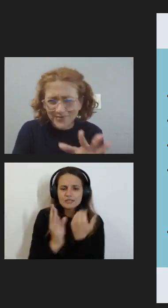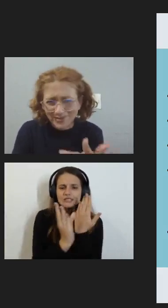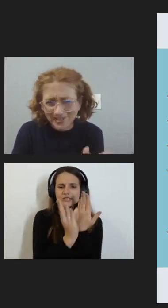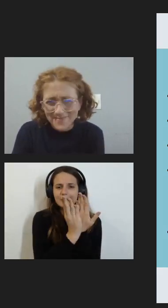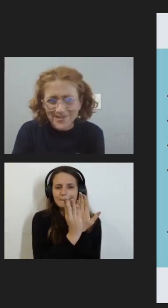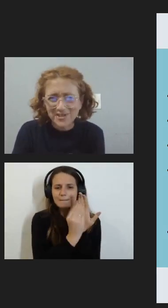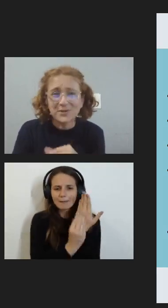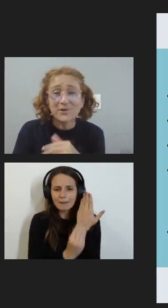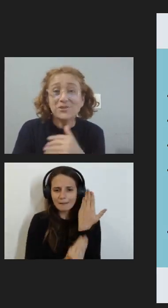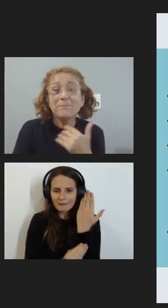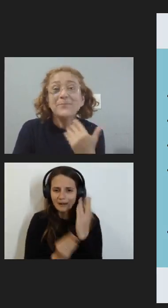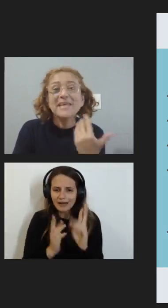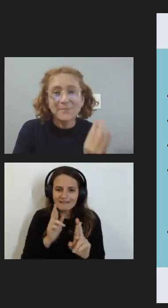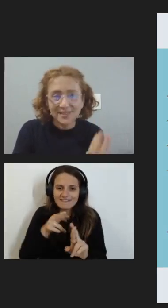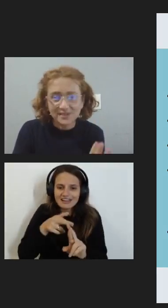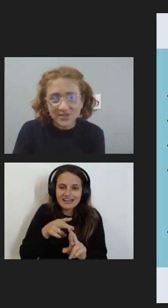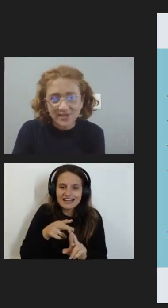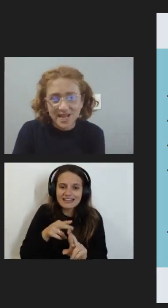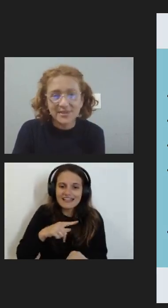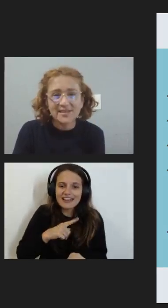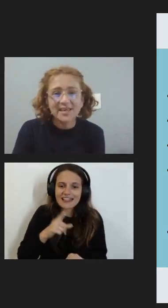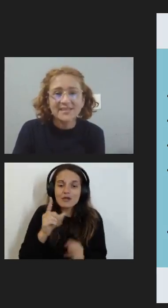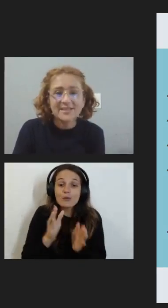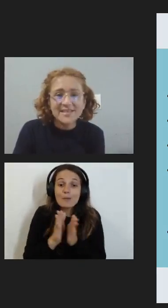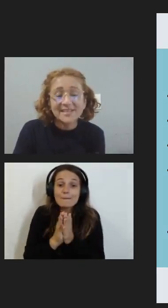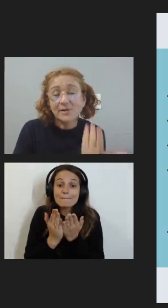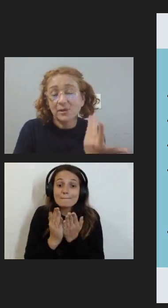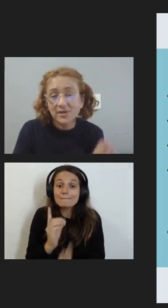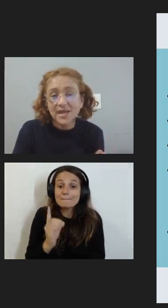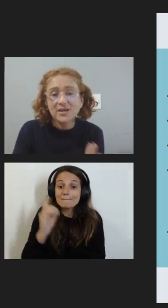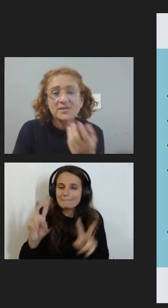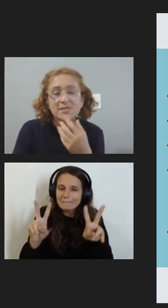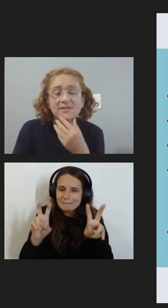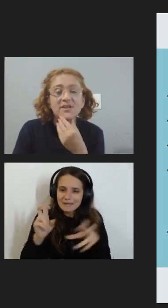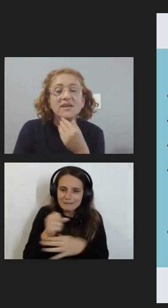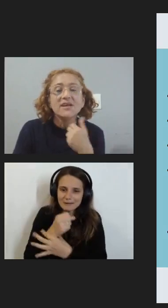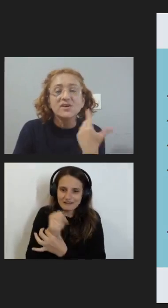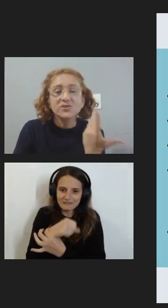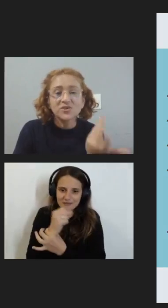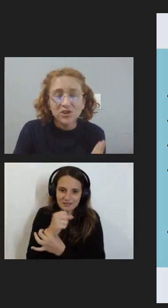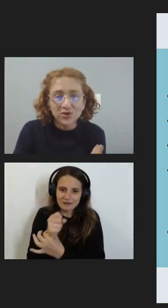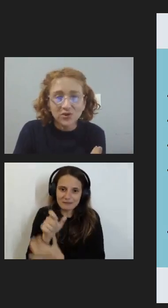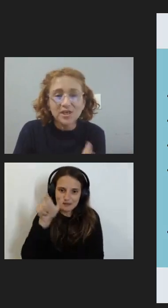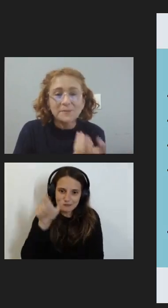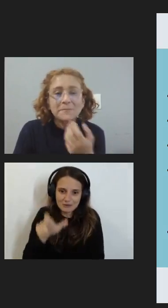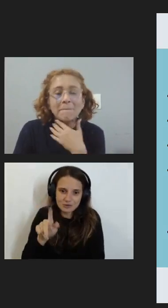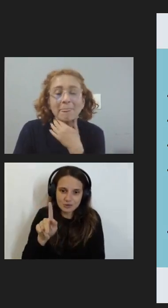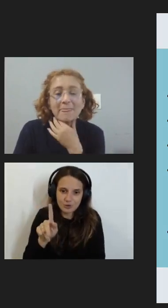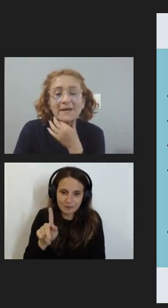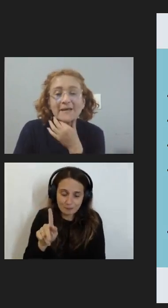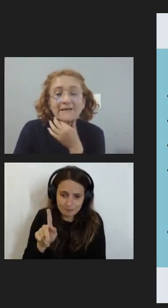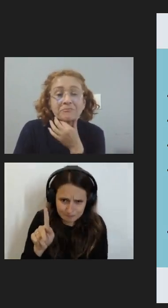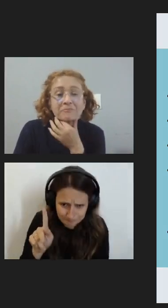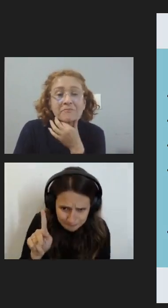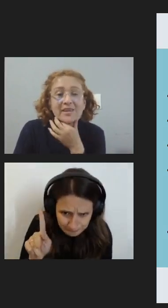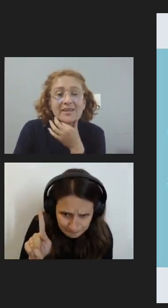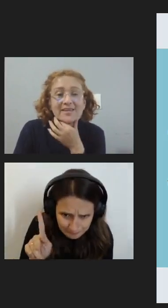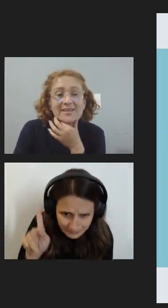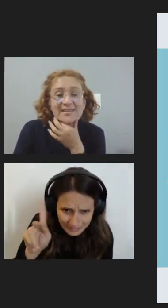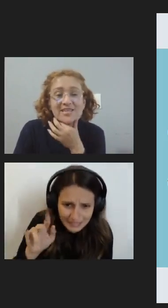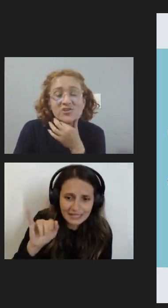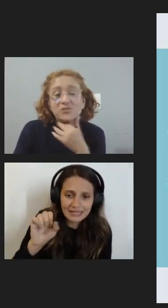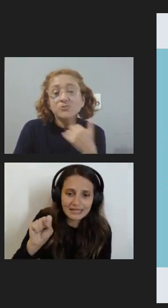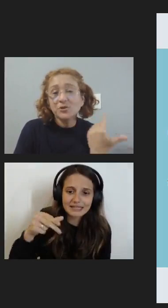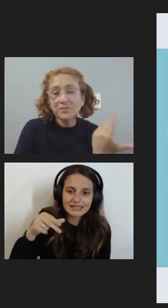da fisioterapia, a gente chama de Bíblia da fisioterapia, que é a Kisna, que é uma mulher, inclusive, o Tortora, tá? E